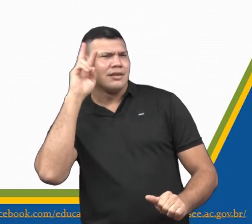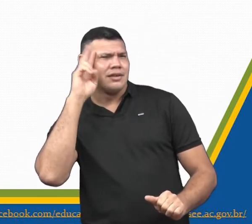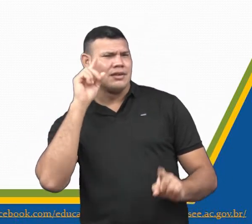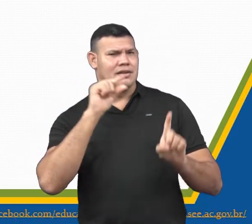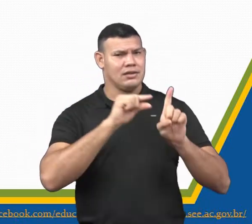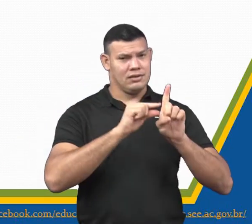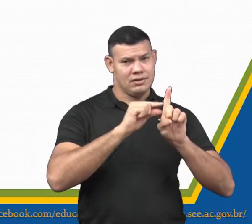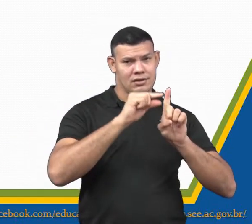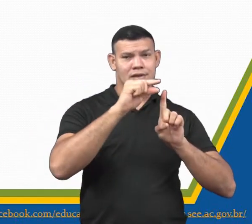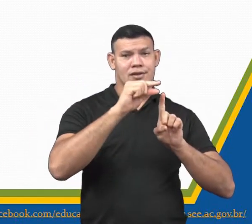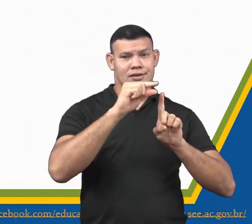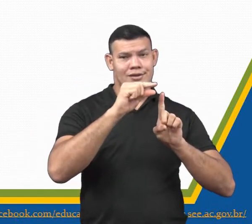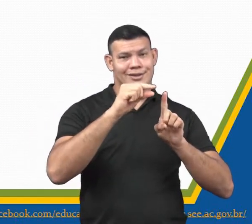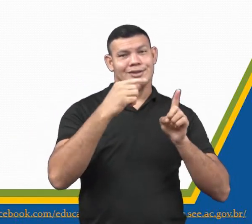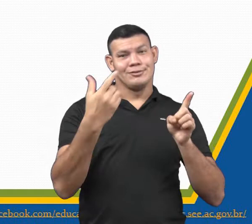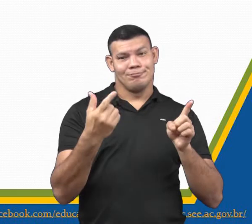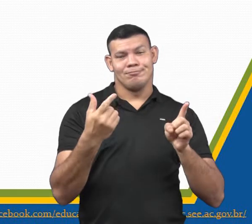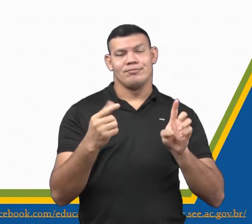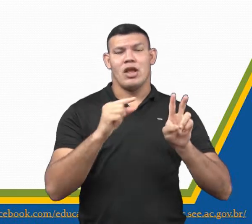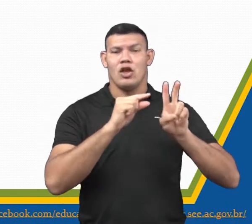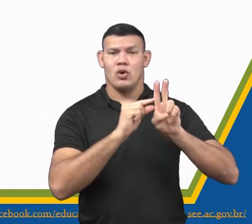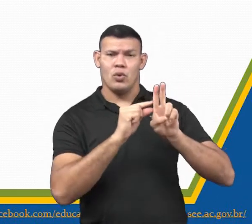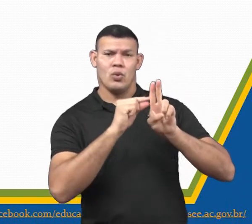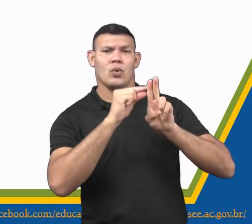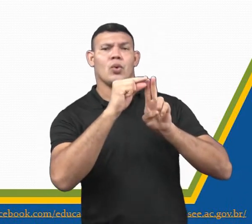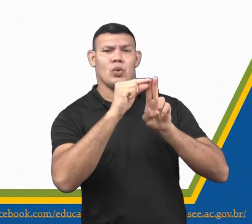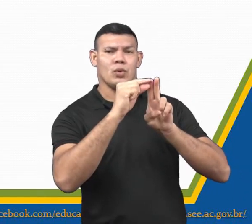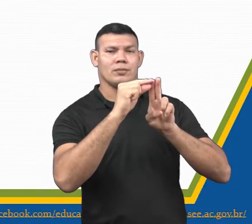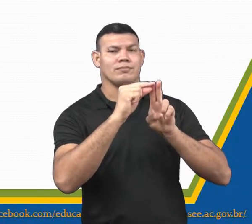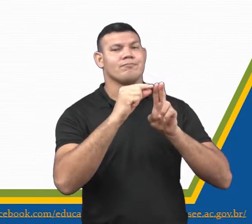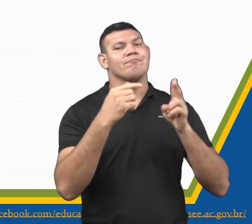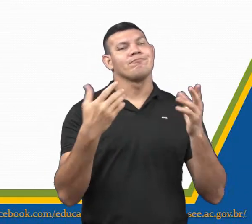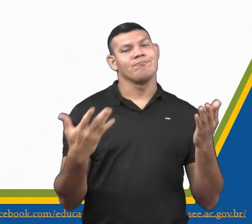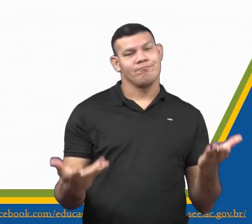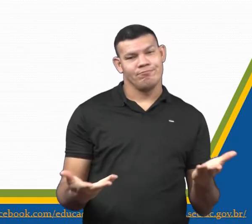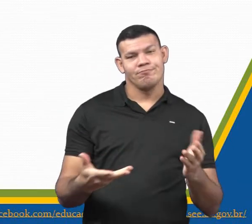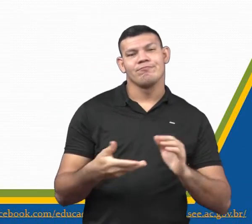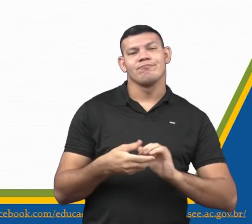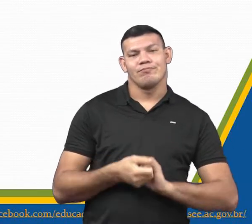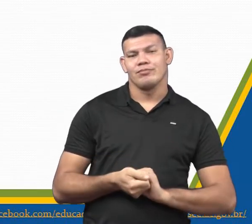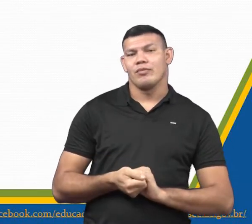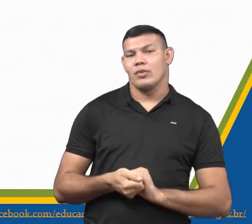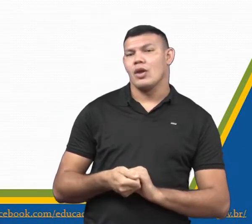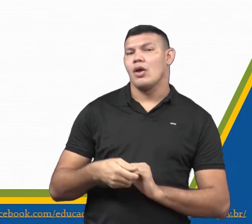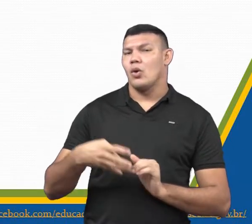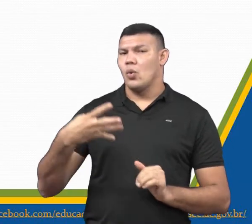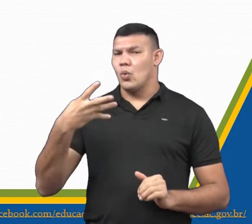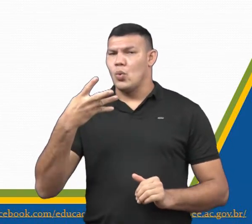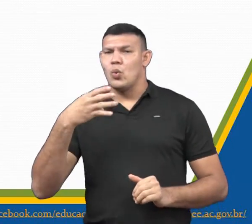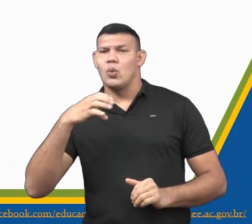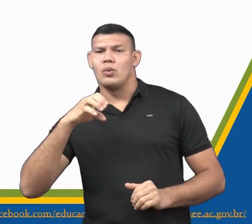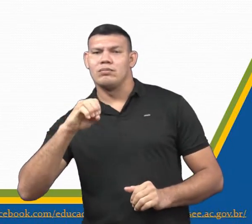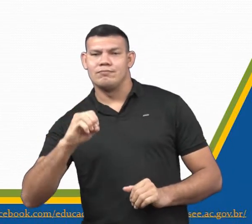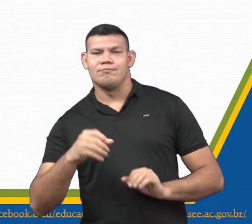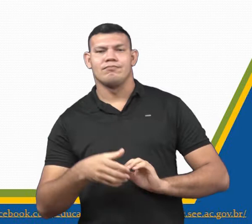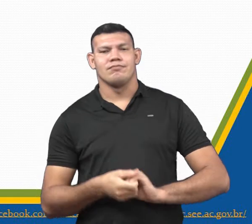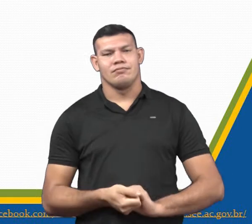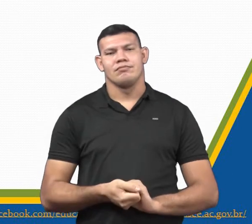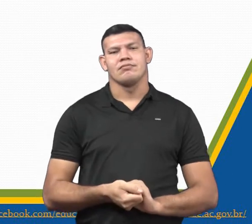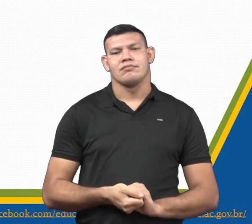leio 40 porque ele tem 40 unidades. 4 dezenas, como nós vimos, é um grupo de